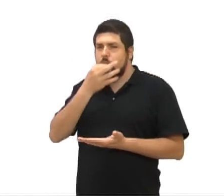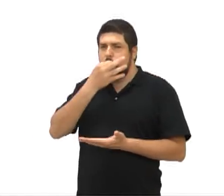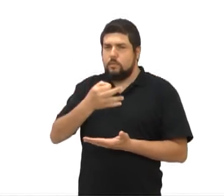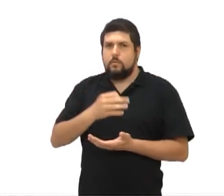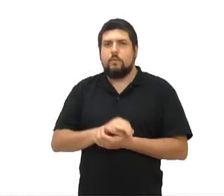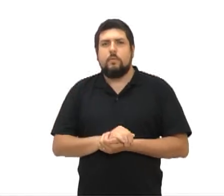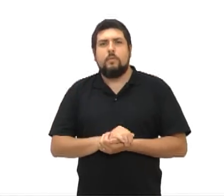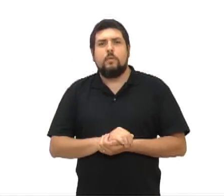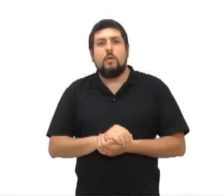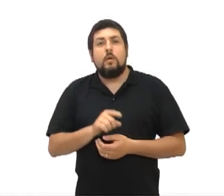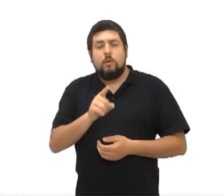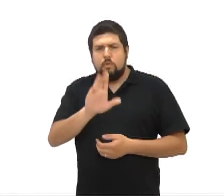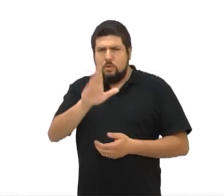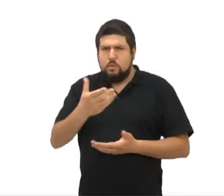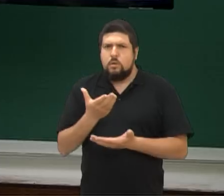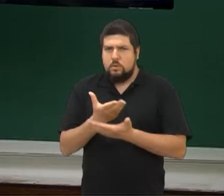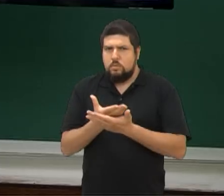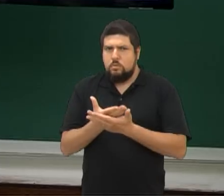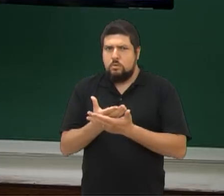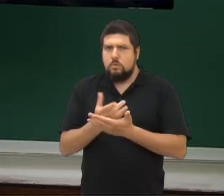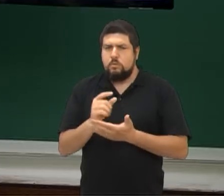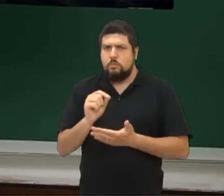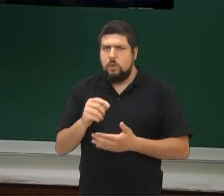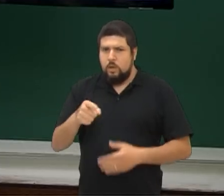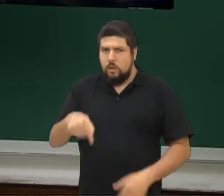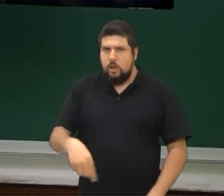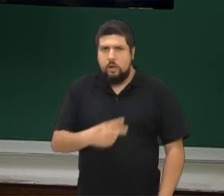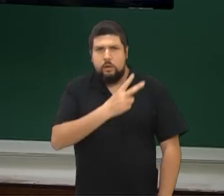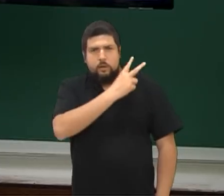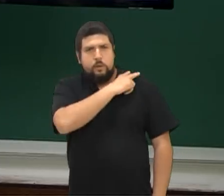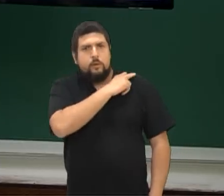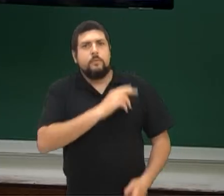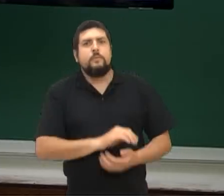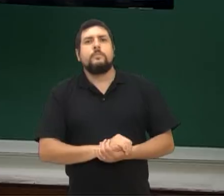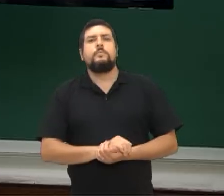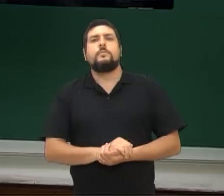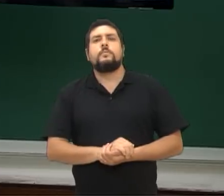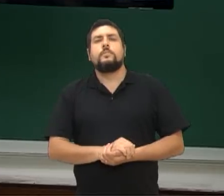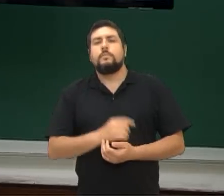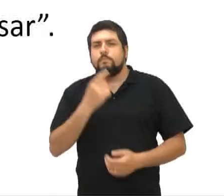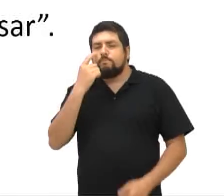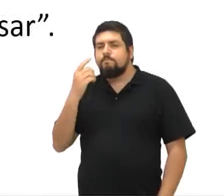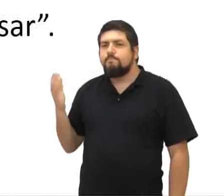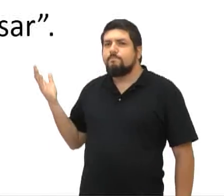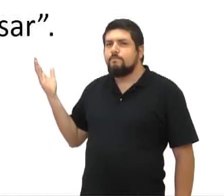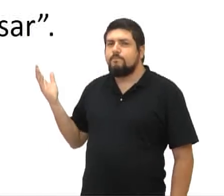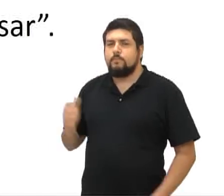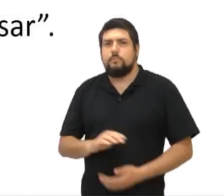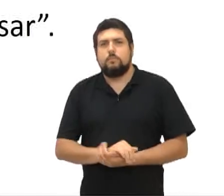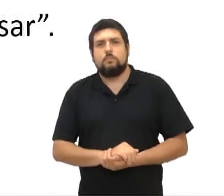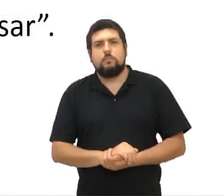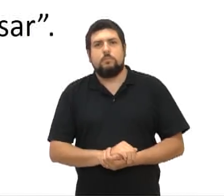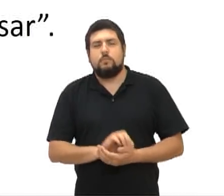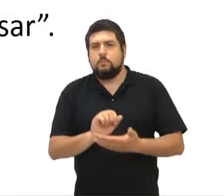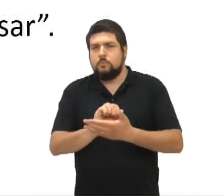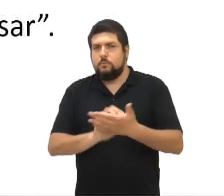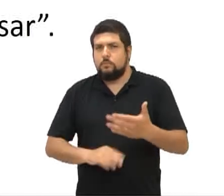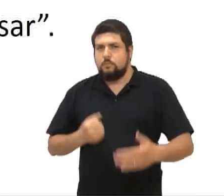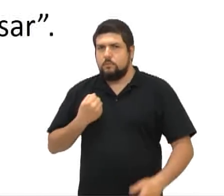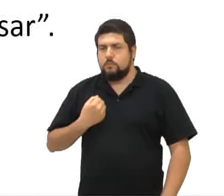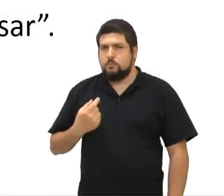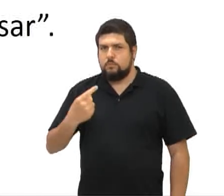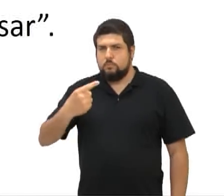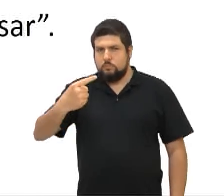estudou artigo de opinião aqui na segunda série. Vamos dar uma olhadinha ali? Então, um exercício 1 para você.